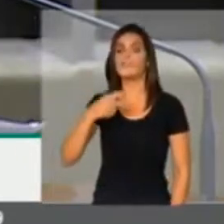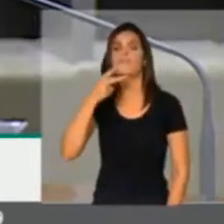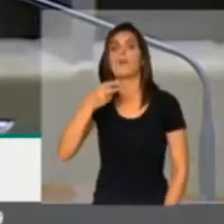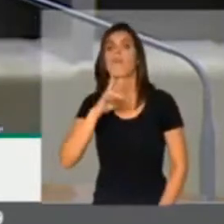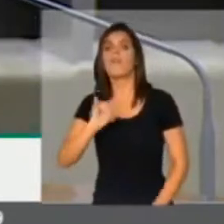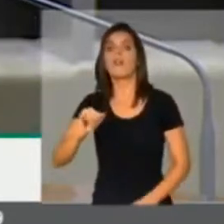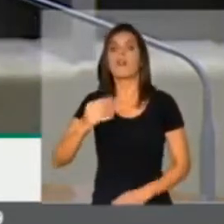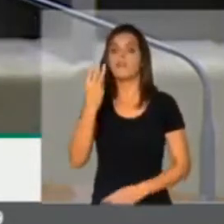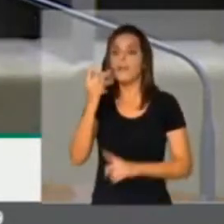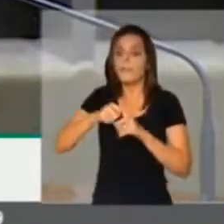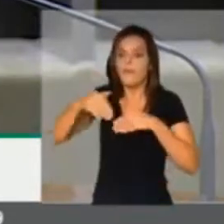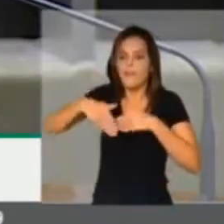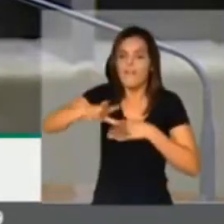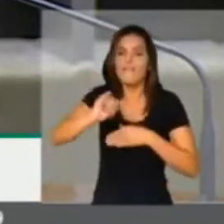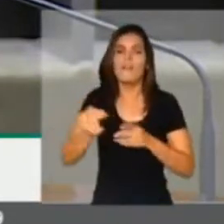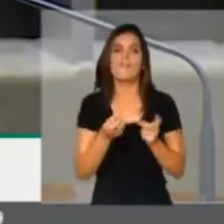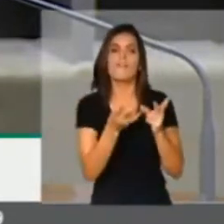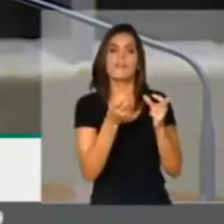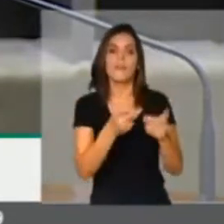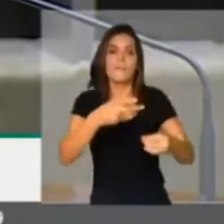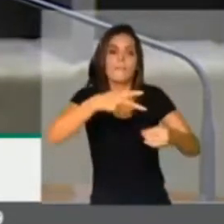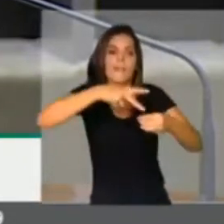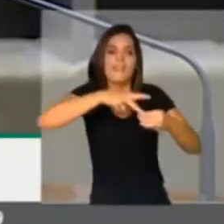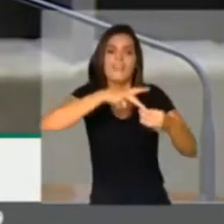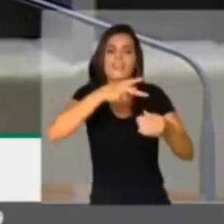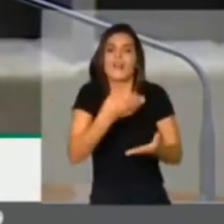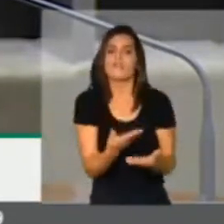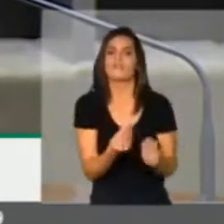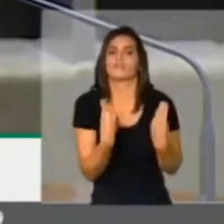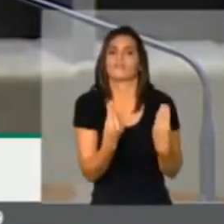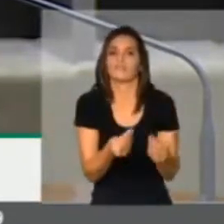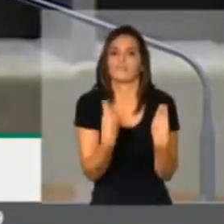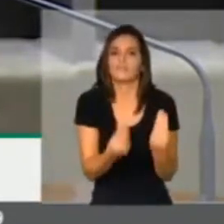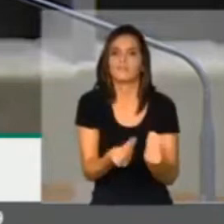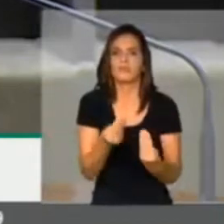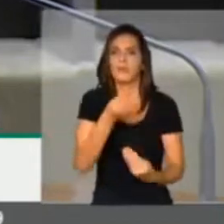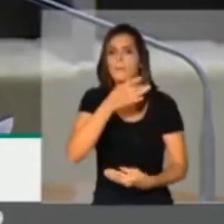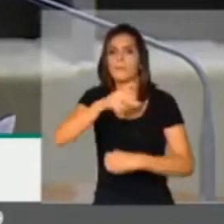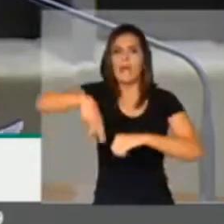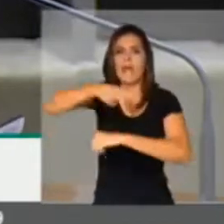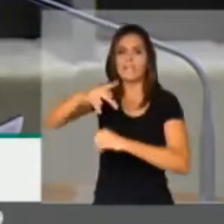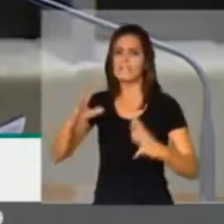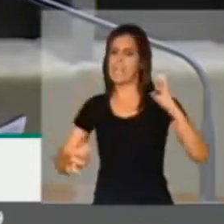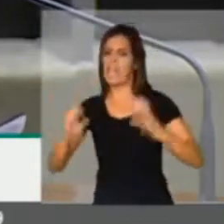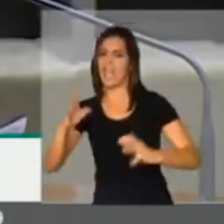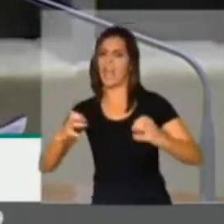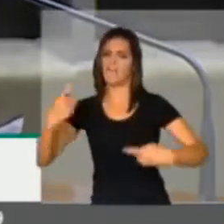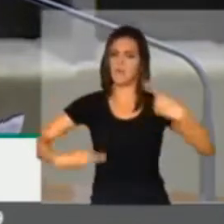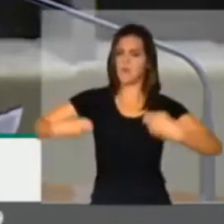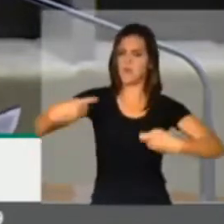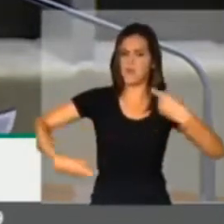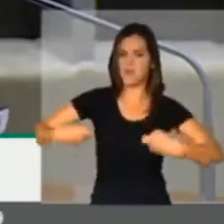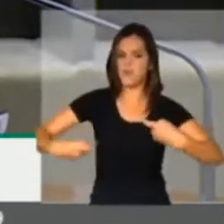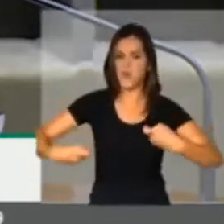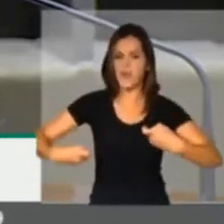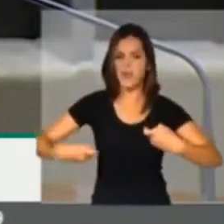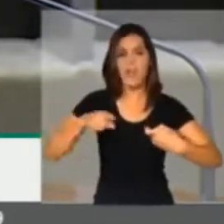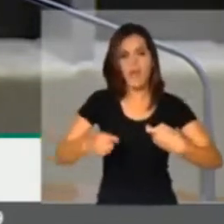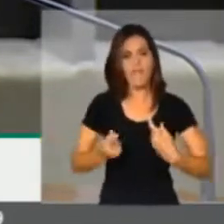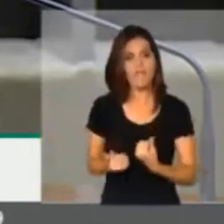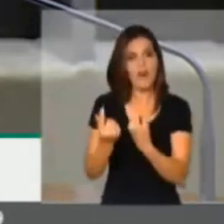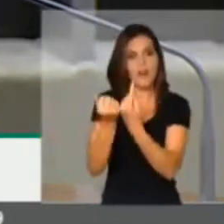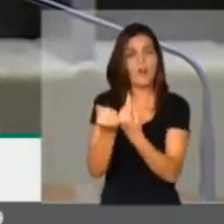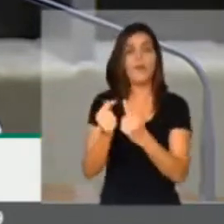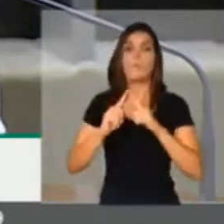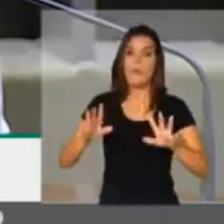daqui a 3 meses. Petróleo é estratégico, os países fazem guerra por petróleo. Nós estamos entregando os nossos. Aliás, o nosso,